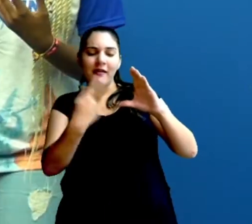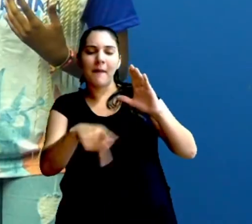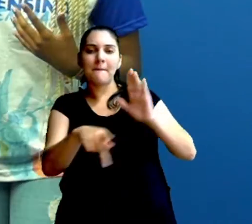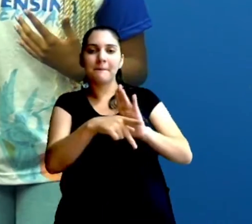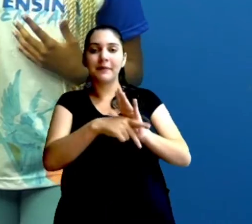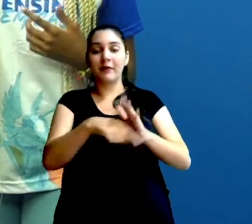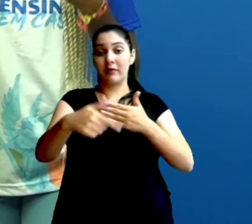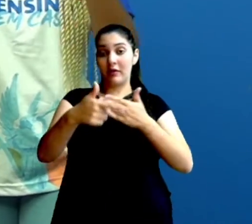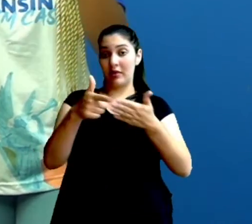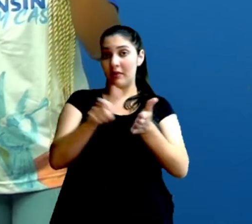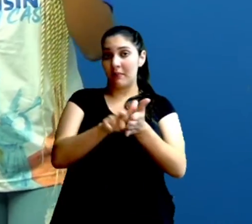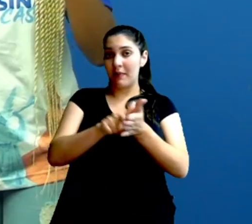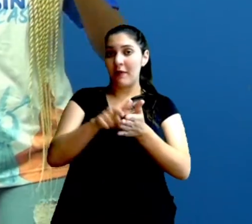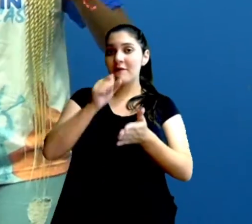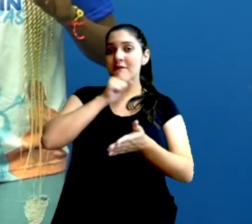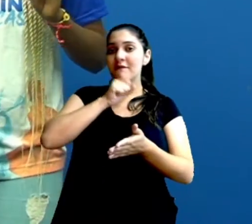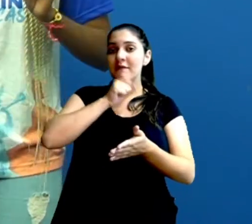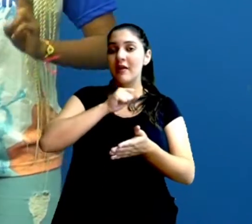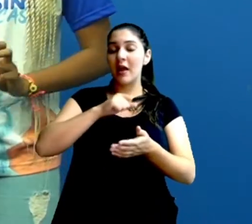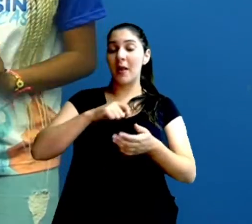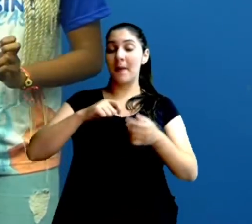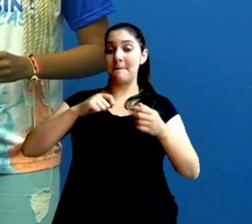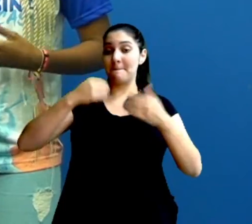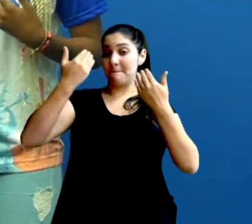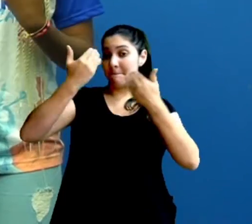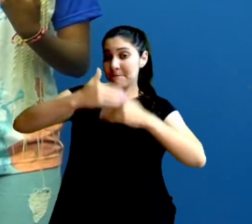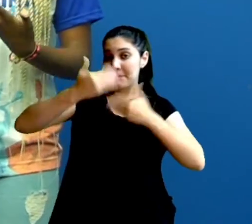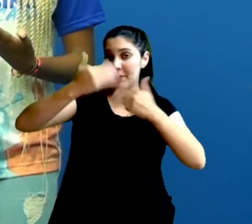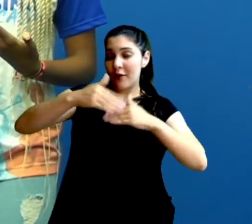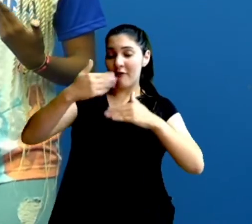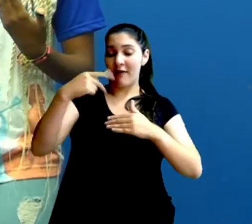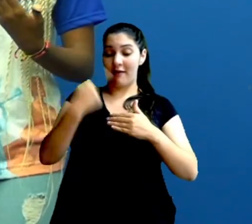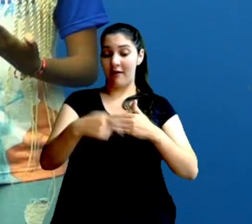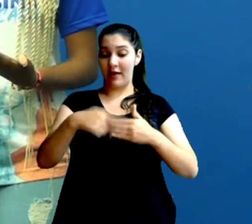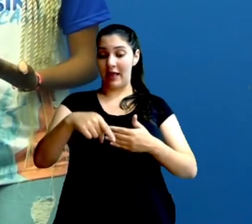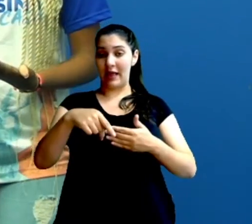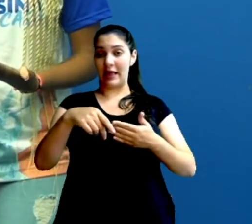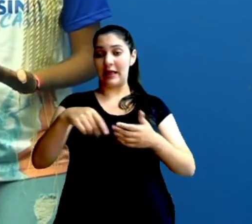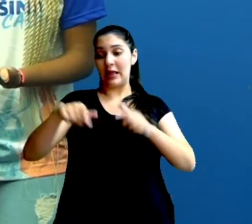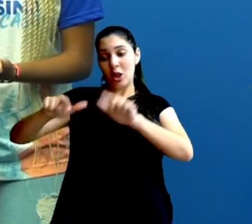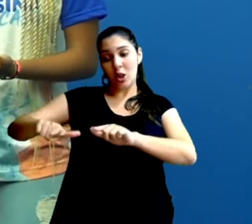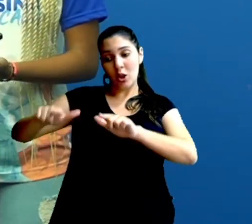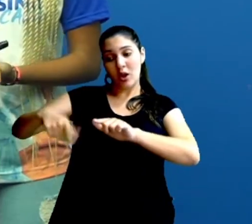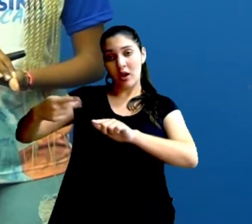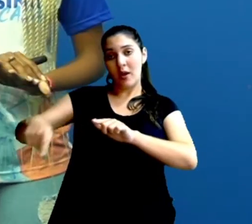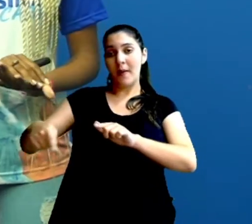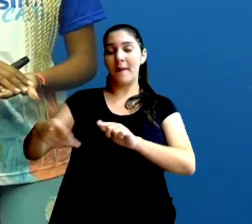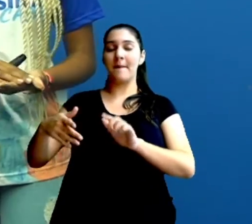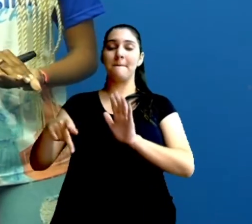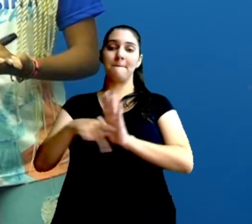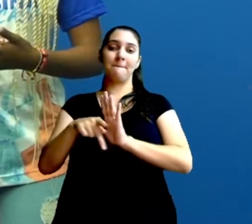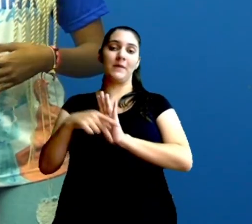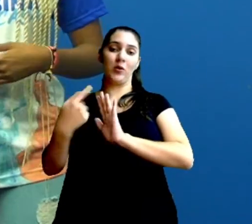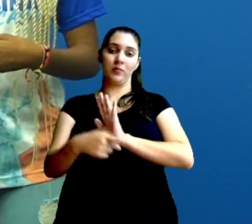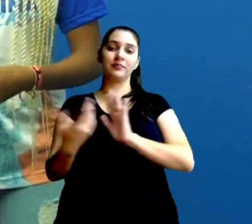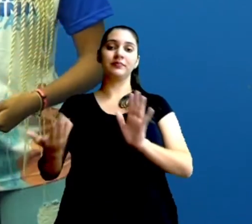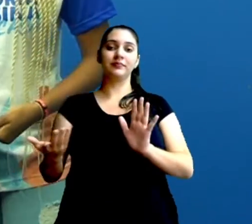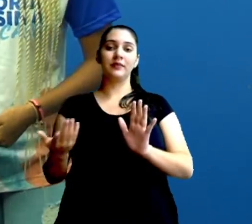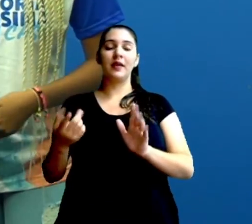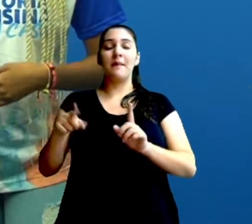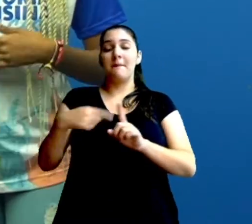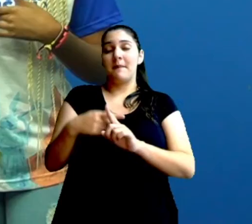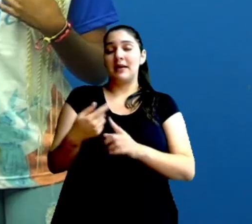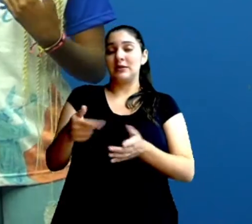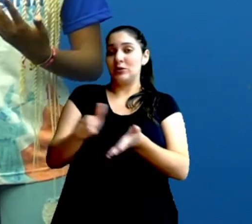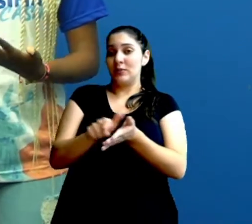de um documento velho, né, para você querer provar que aquela terra era sua. E na verdade o documento não era nada de